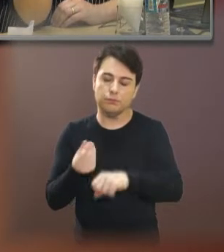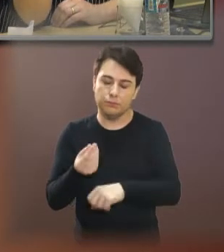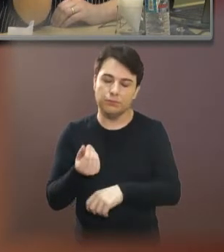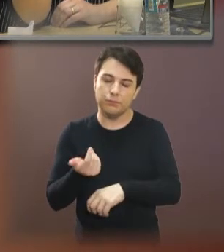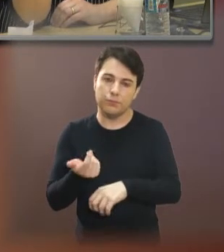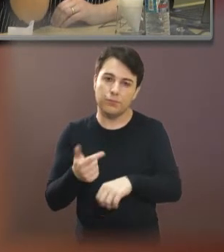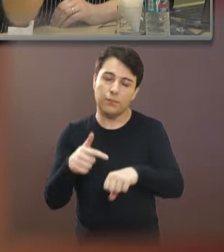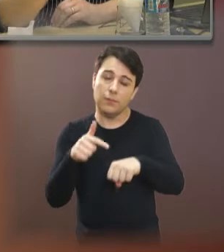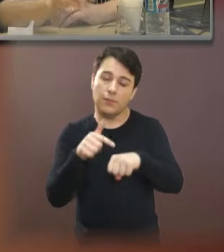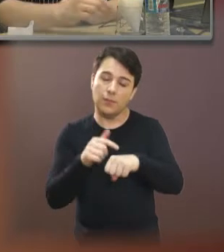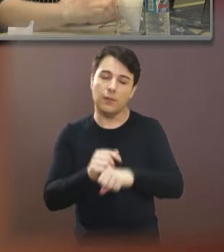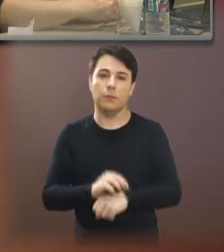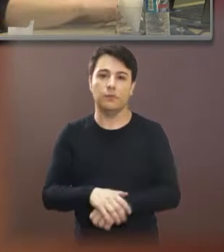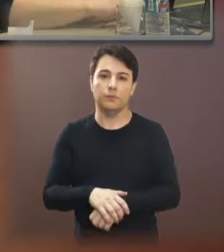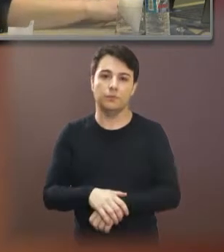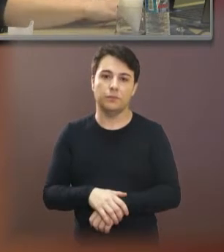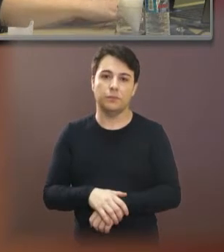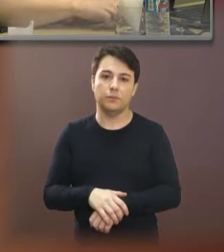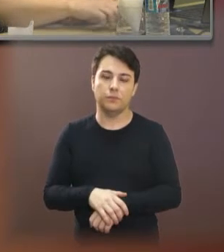erosão do